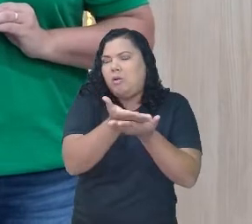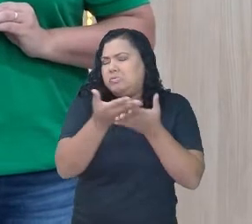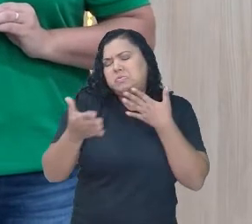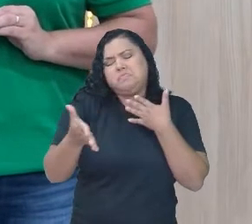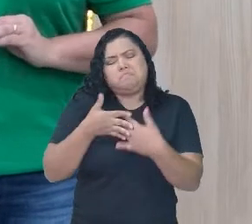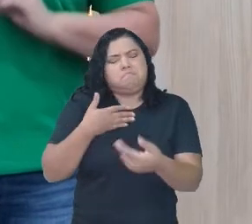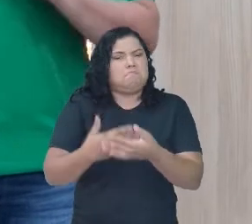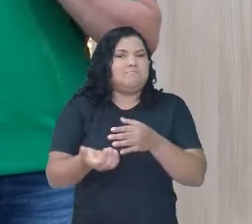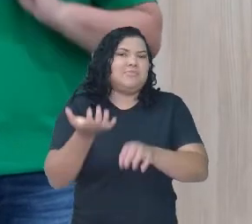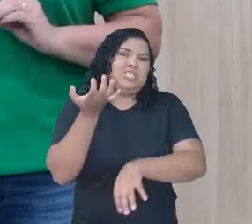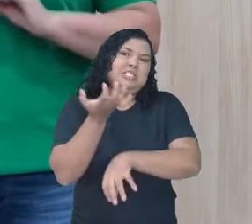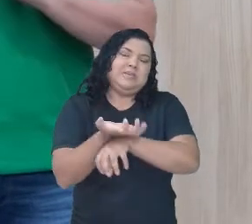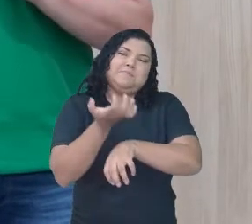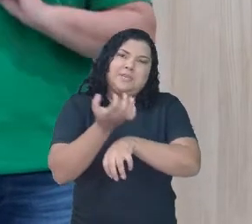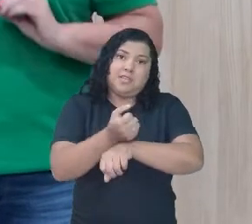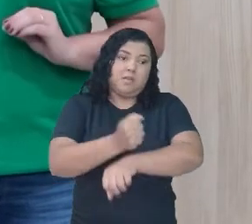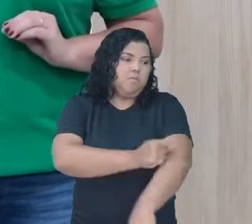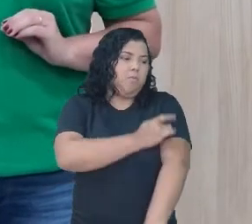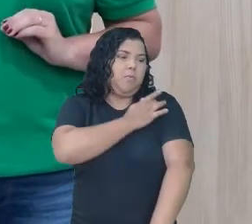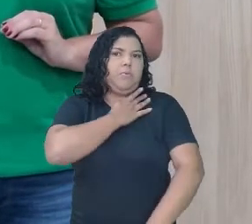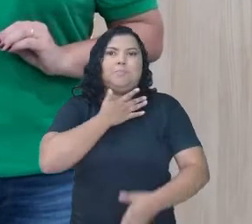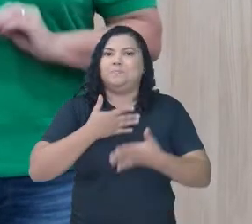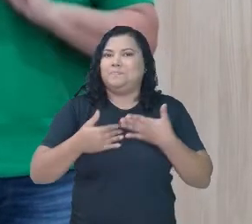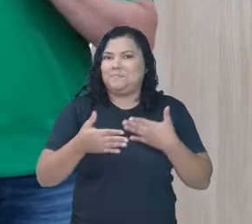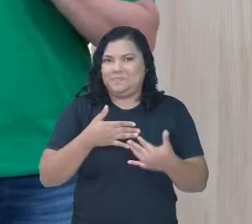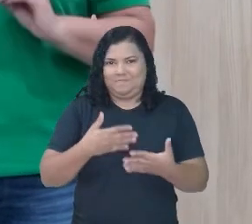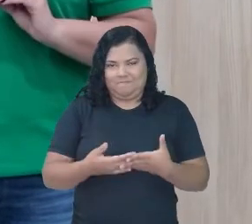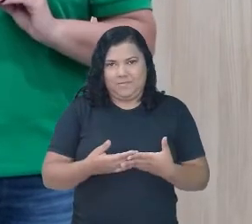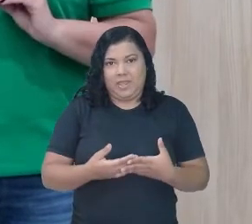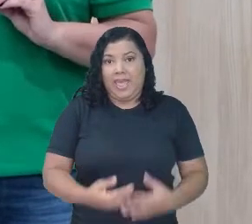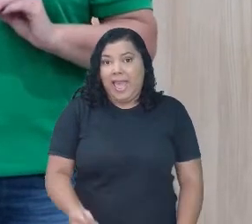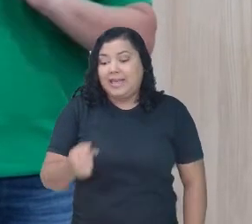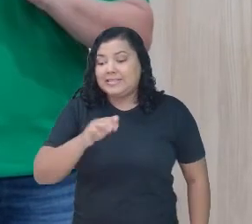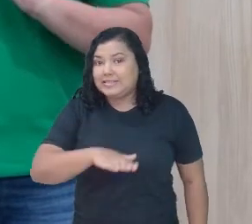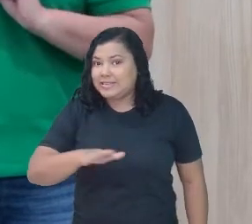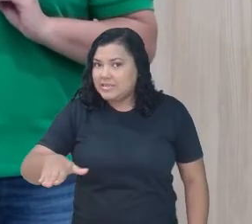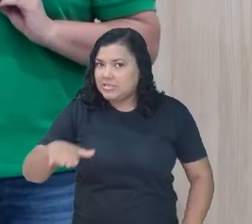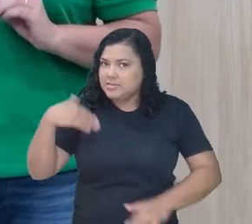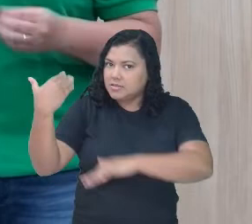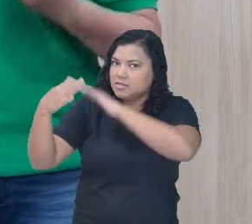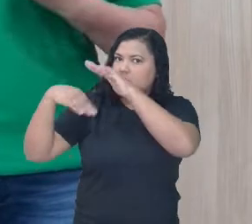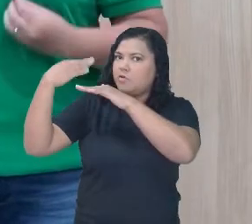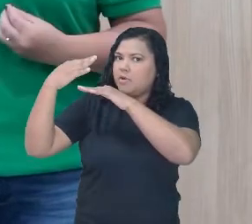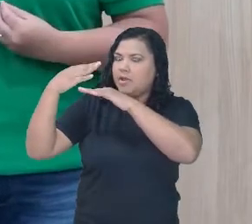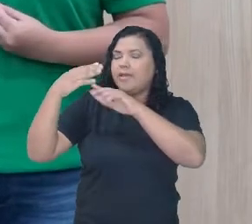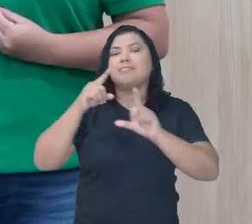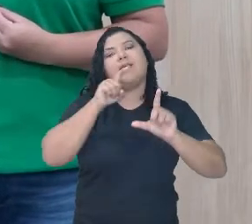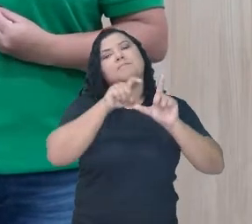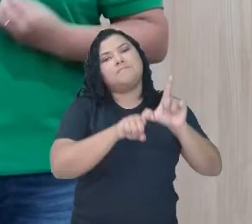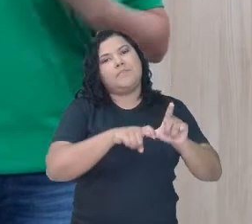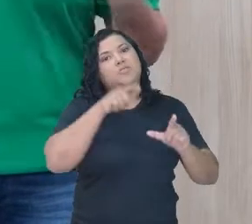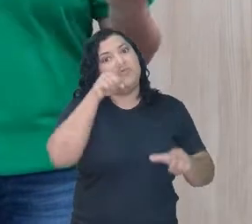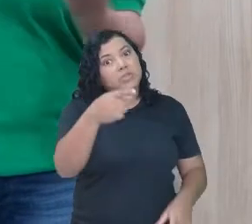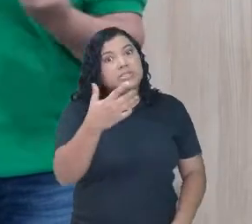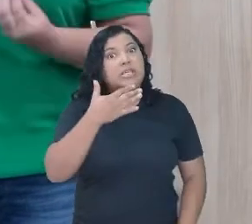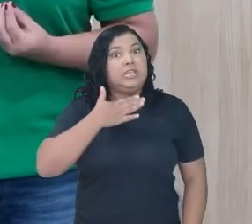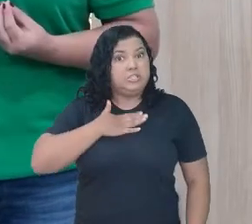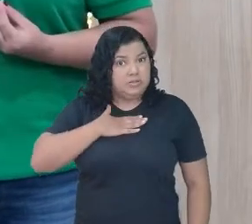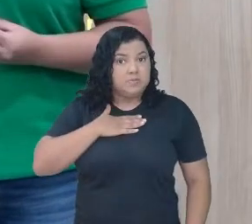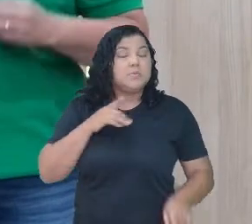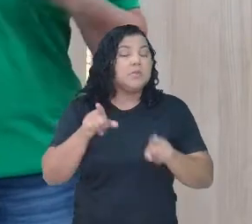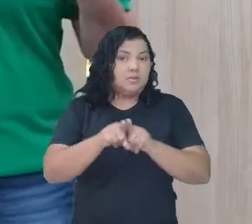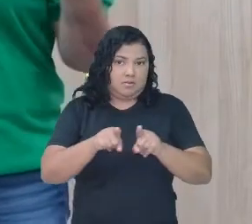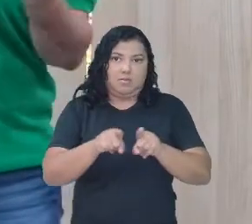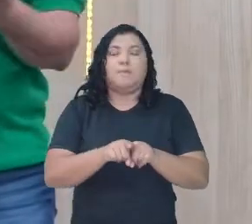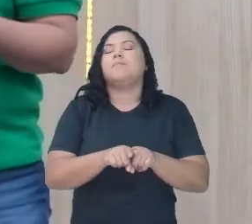série. Tá? Então, esse crescimento depende muito de você e também de mim e de toda a